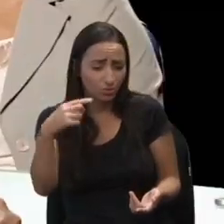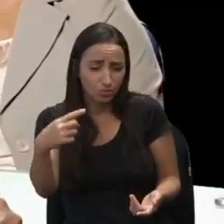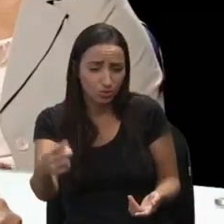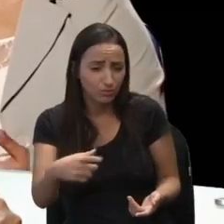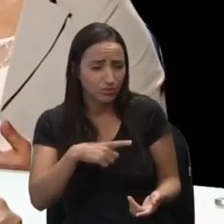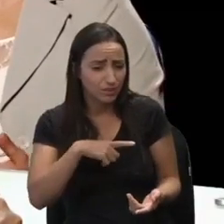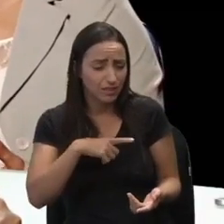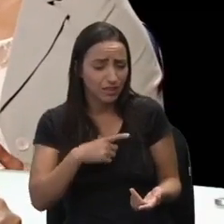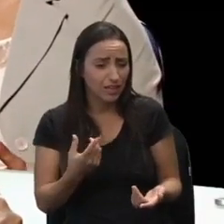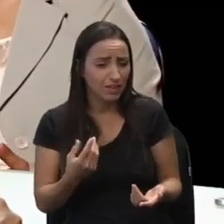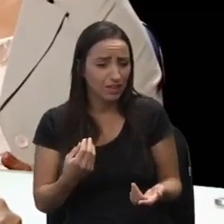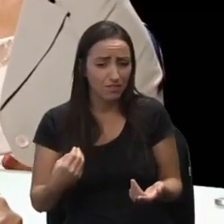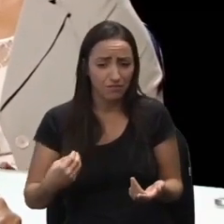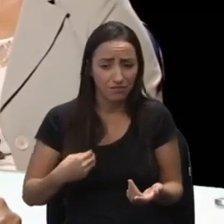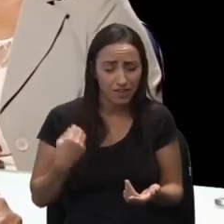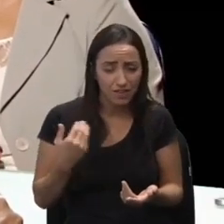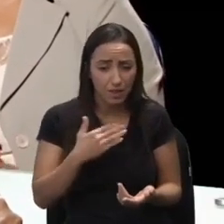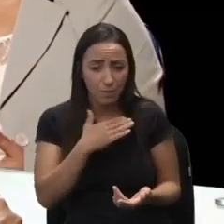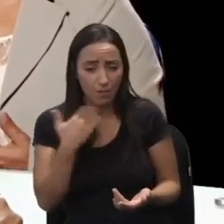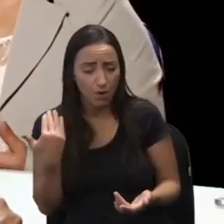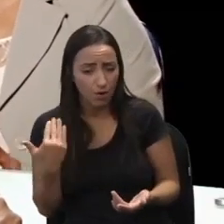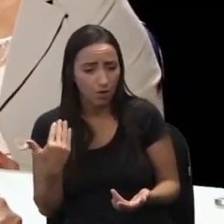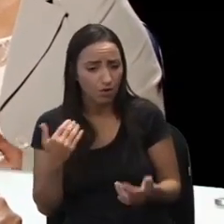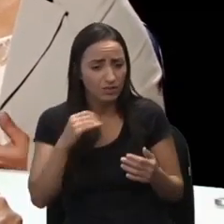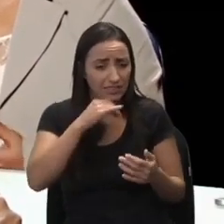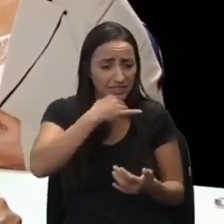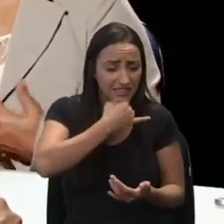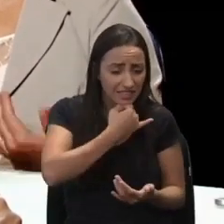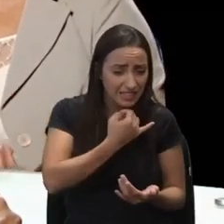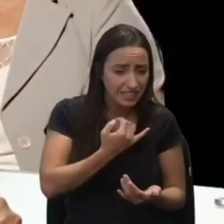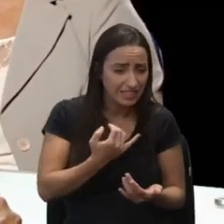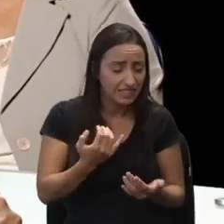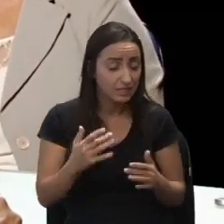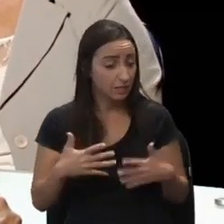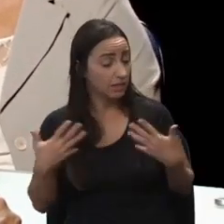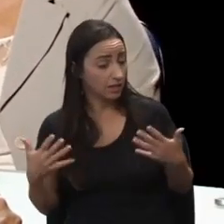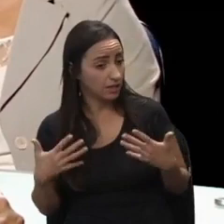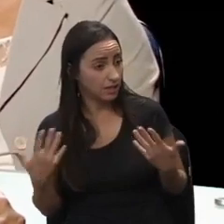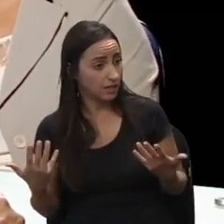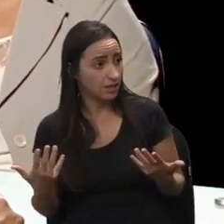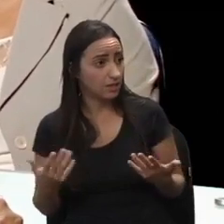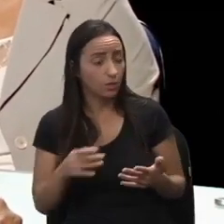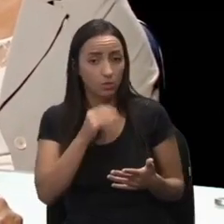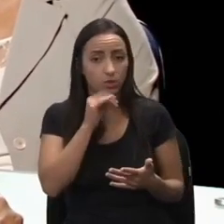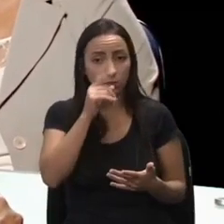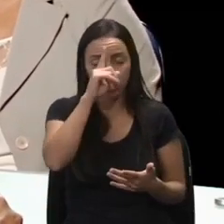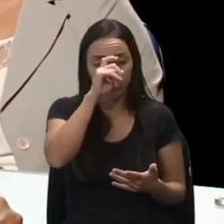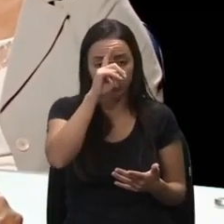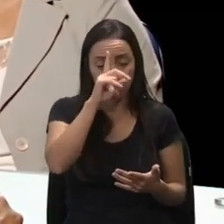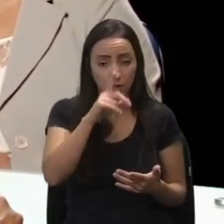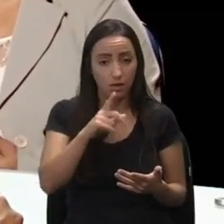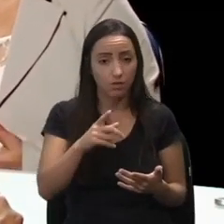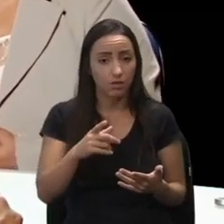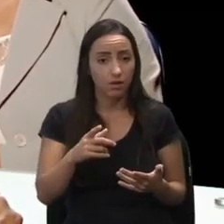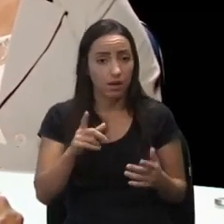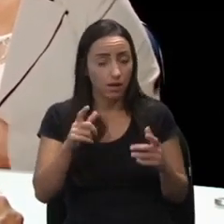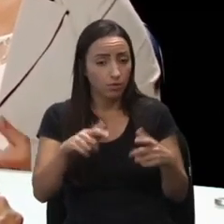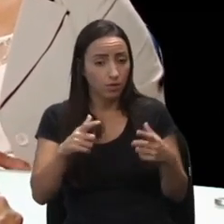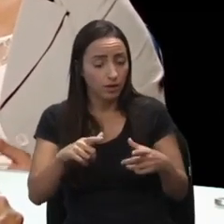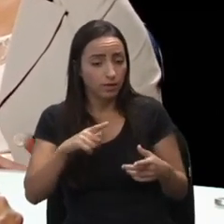com questões de vida e morte, né, de tristeza e alegria. Então, um hospital é um lugar de nascimento